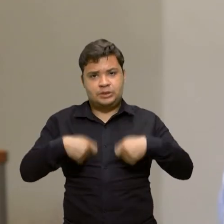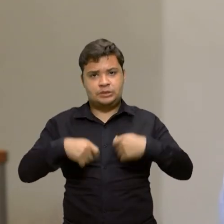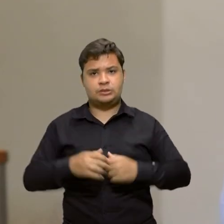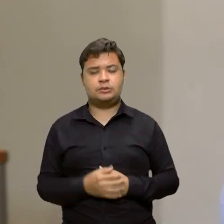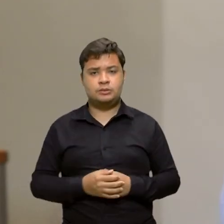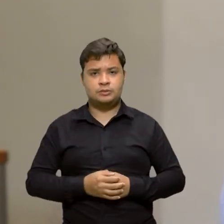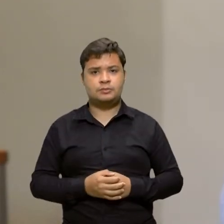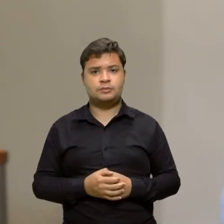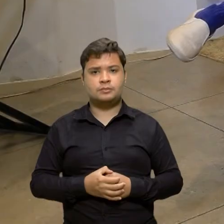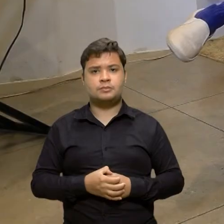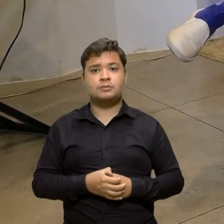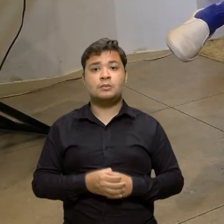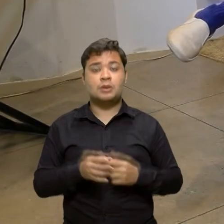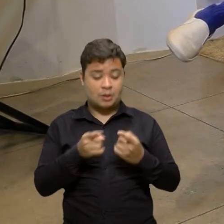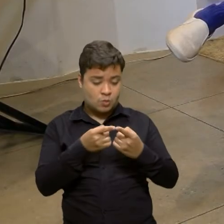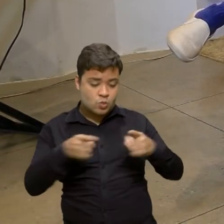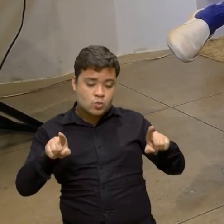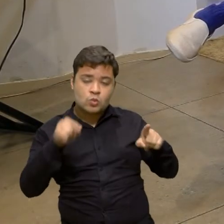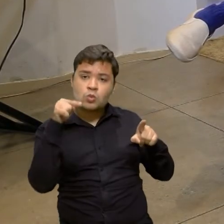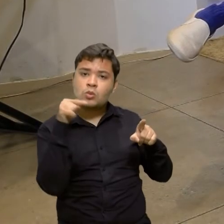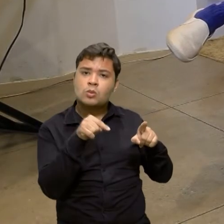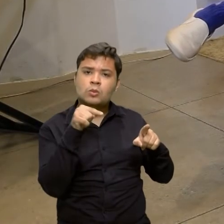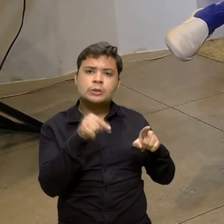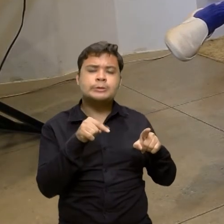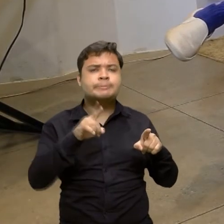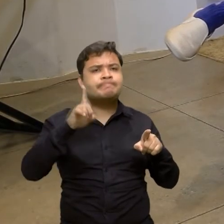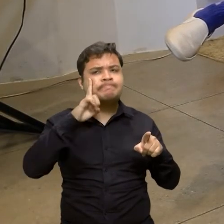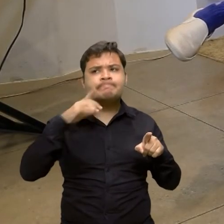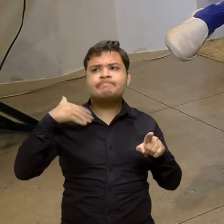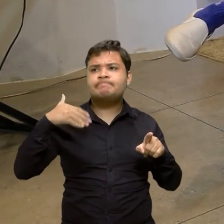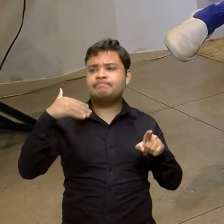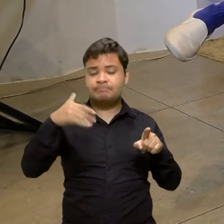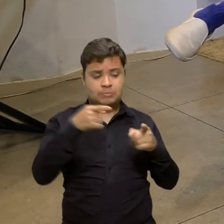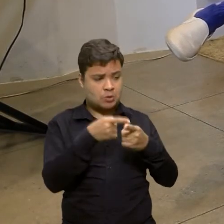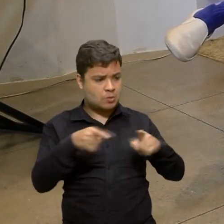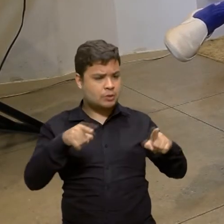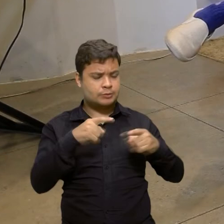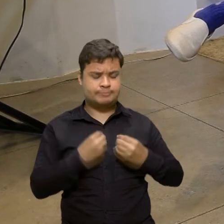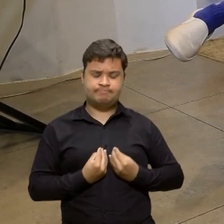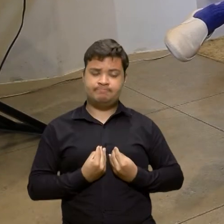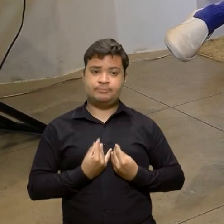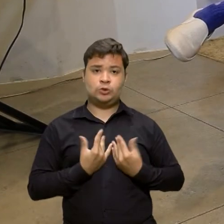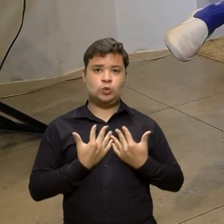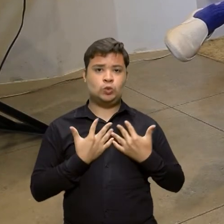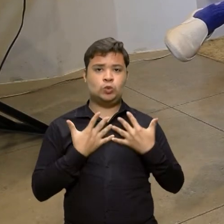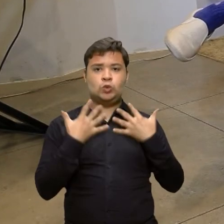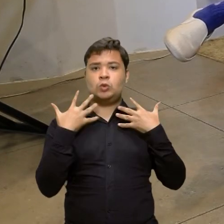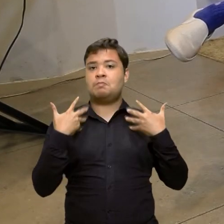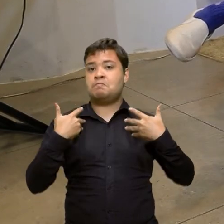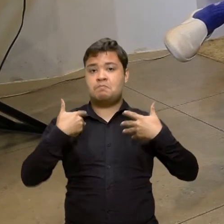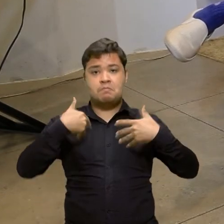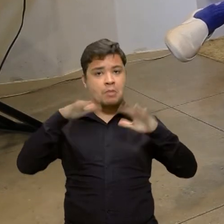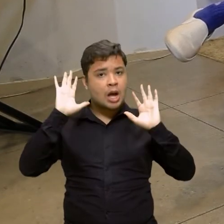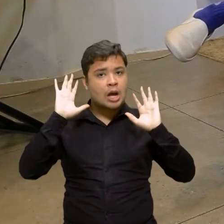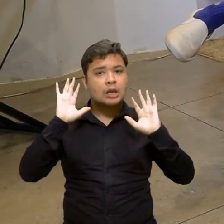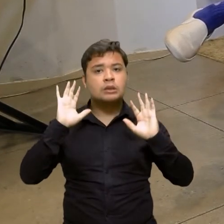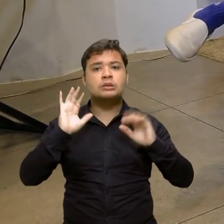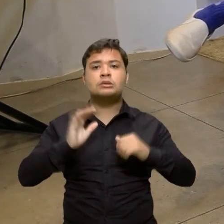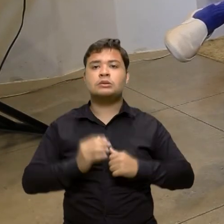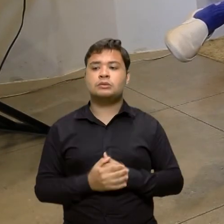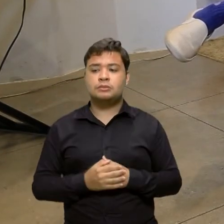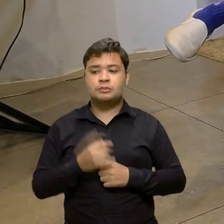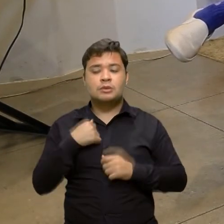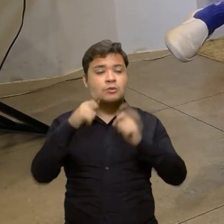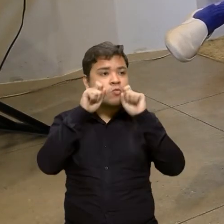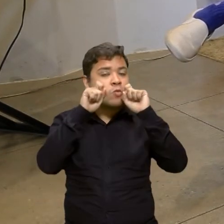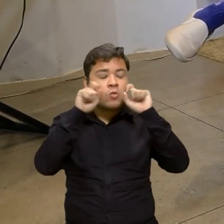de fazer. Você não pode deixar a música sair de você. A música, a cada dia, ela cresce dentro da